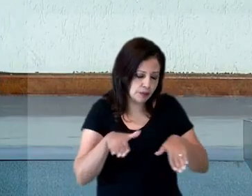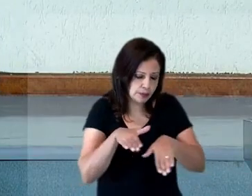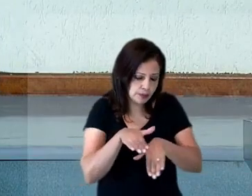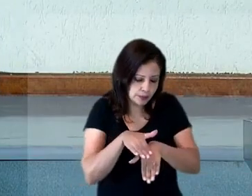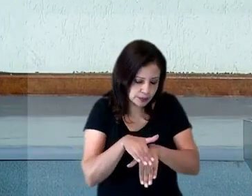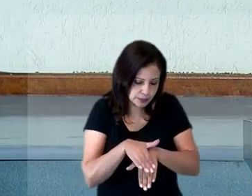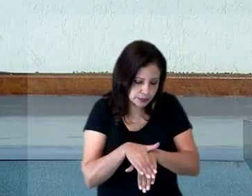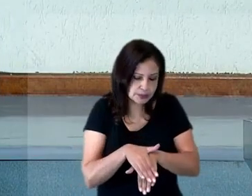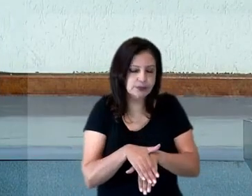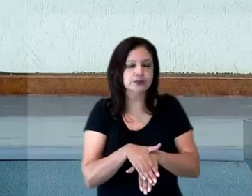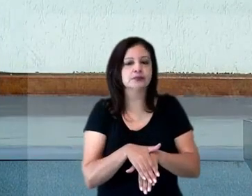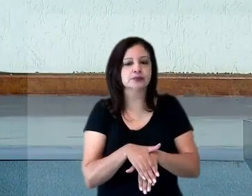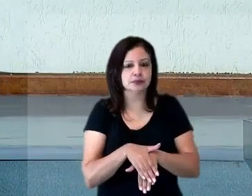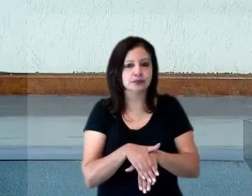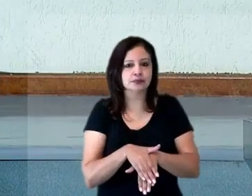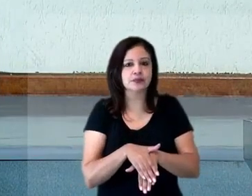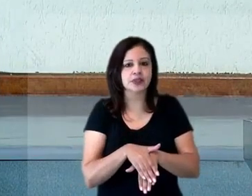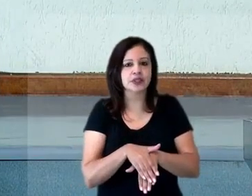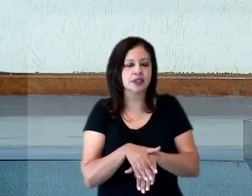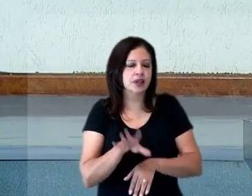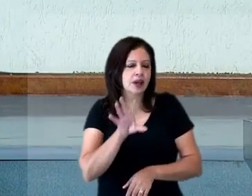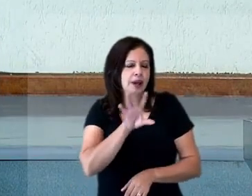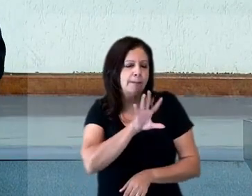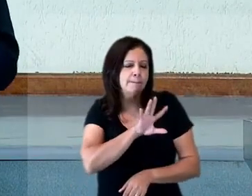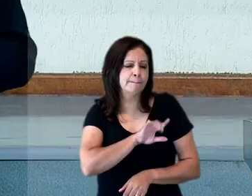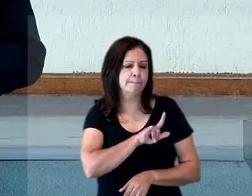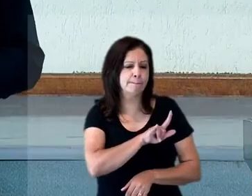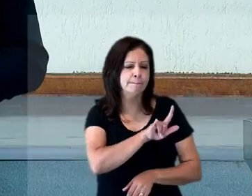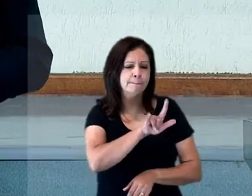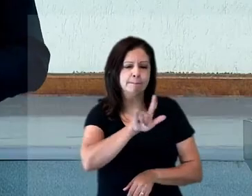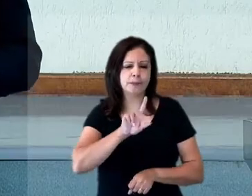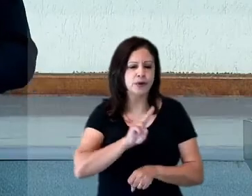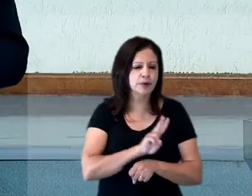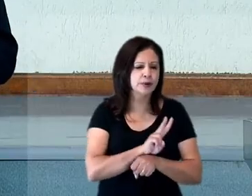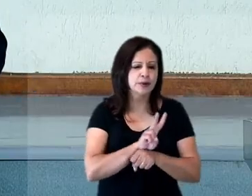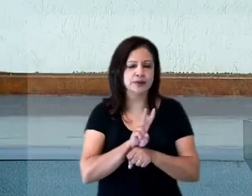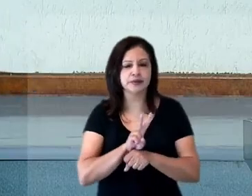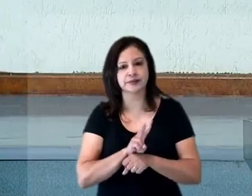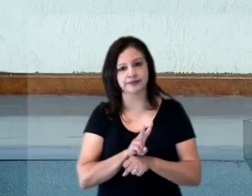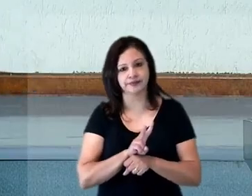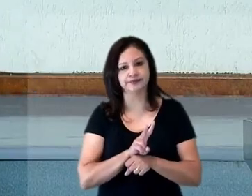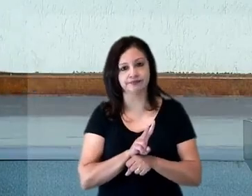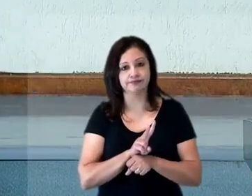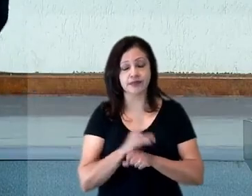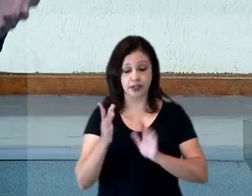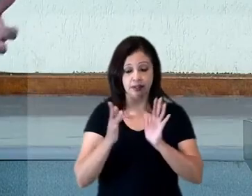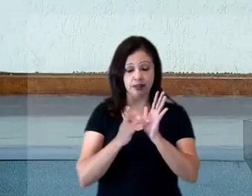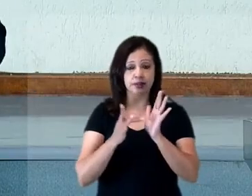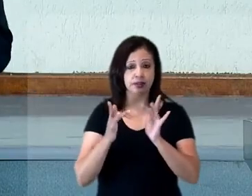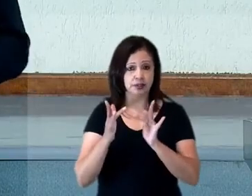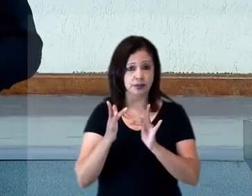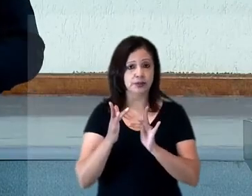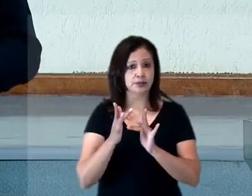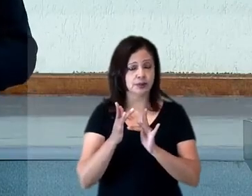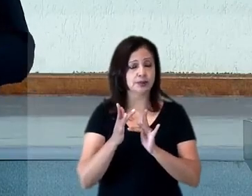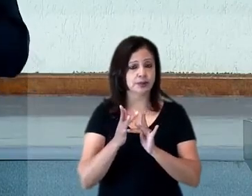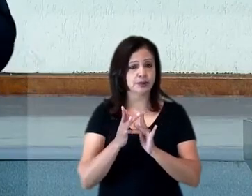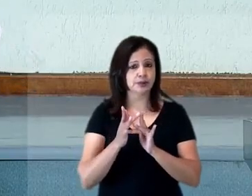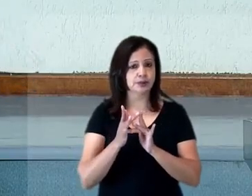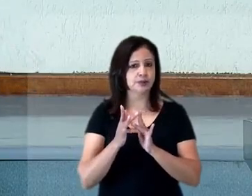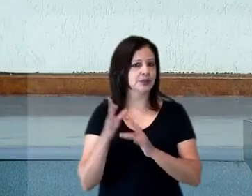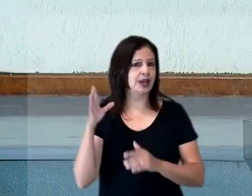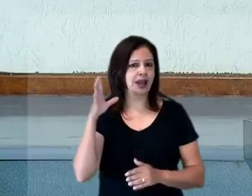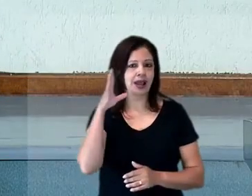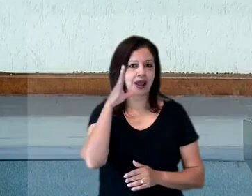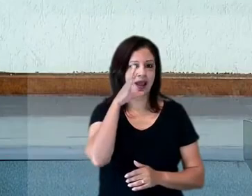demonstra aos discípulos o seu zelo, o seu amor e o seu cuidado para com eles. Jesus estava voltando para o Pai.